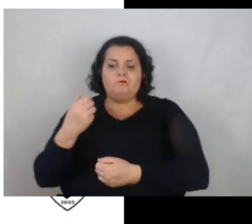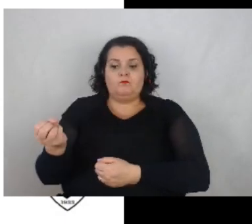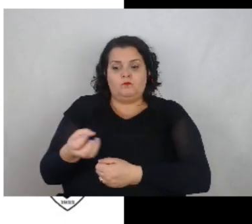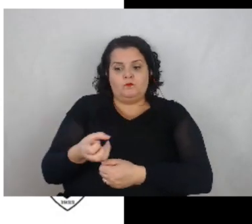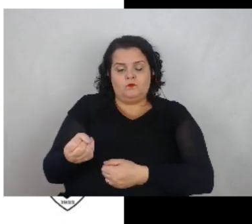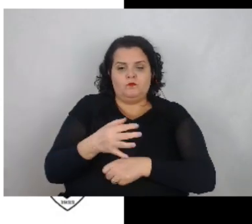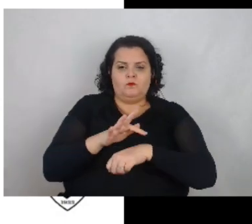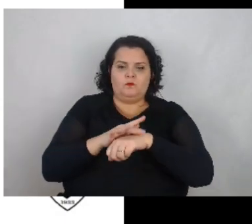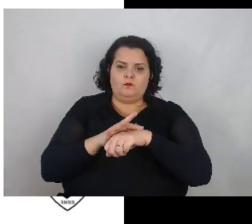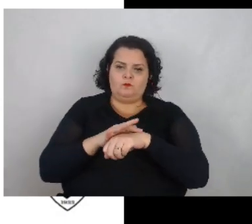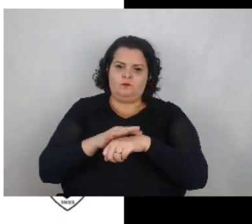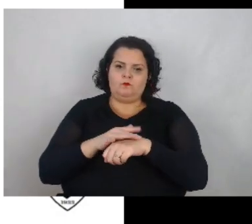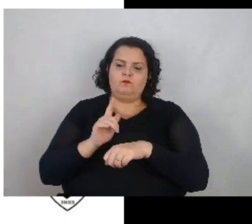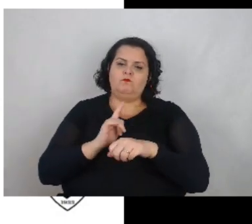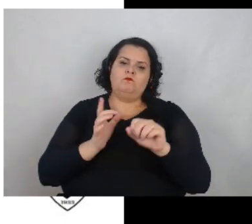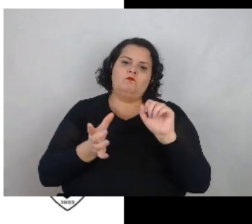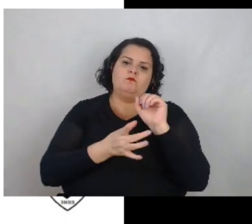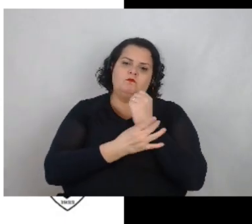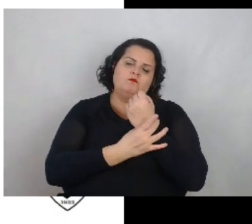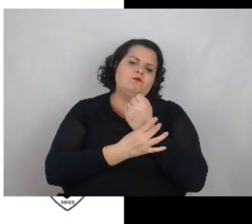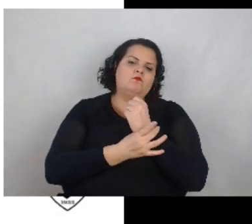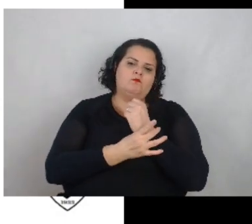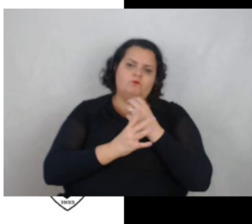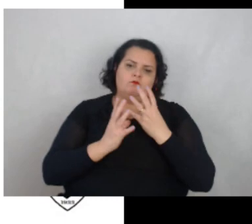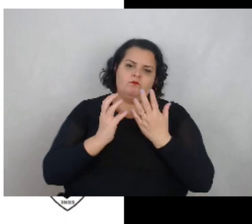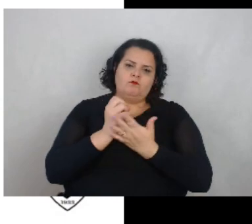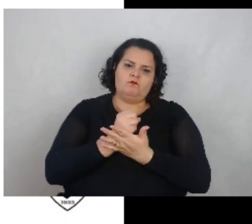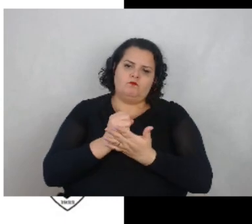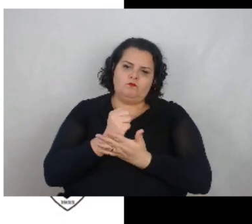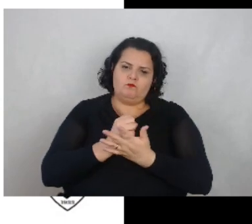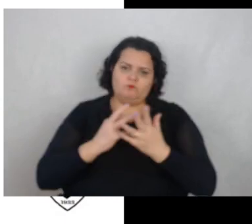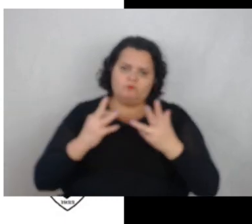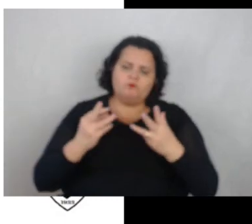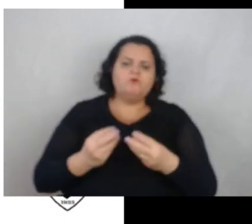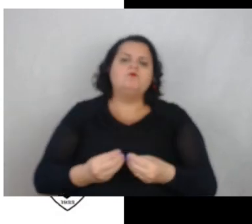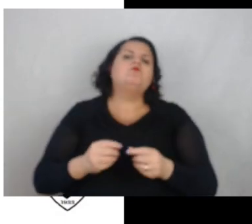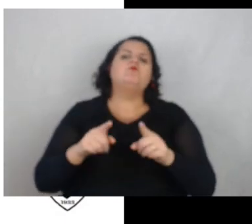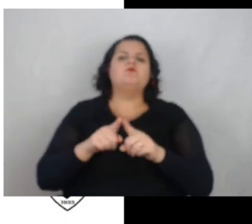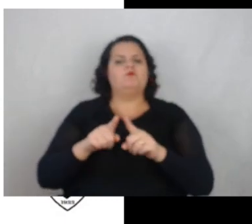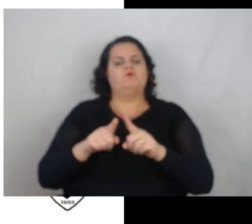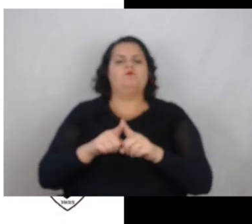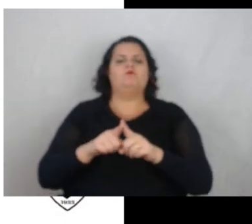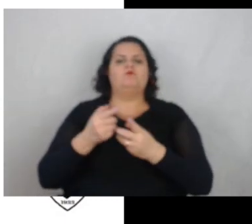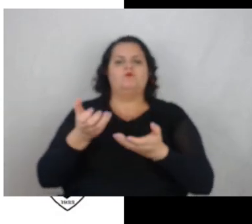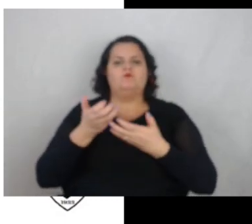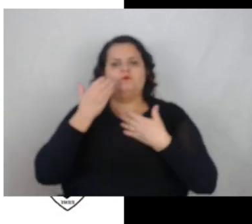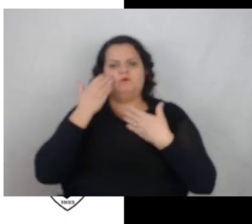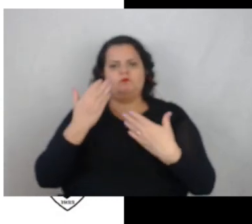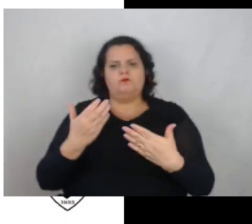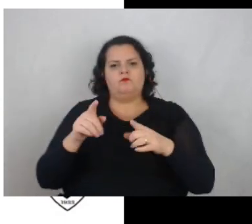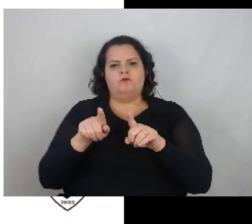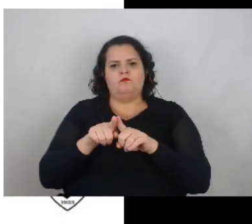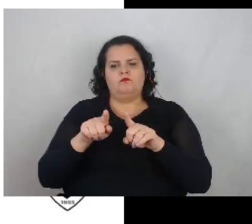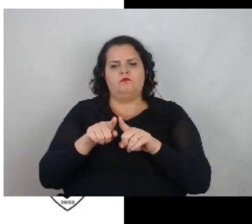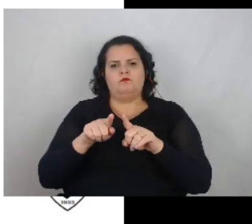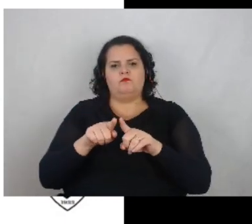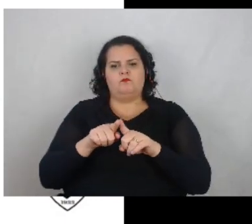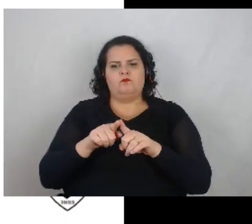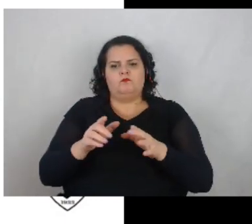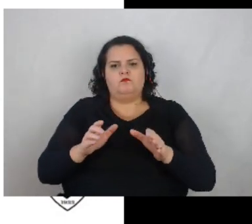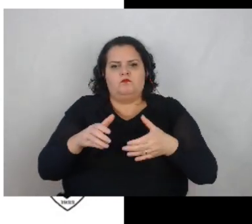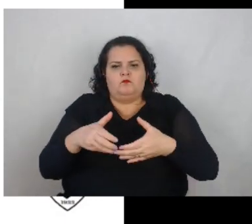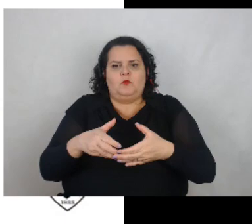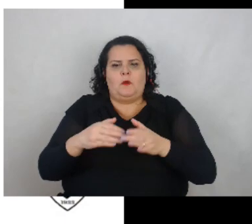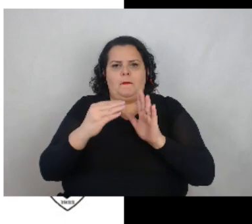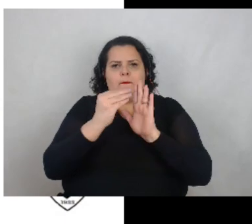e segurança de todos os fármacos. Gostaria também de agradecer ao nosso grupo